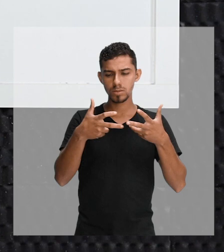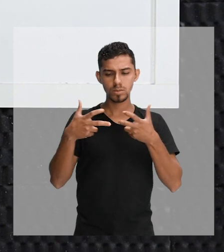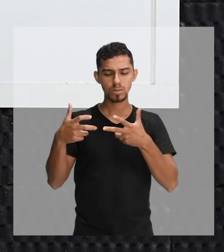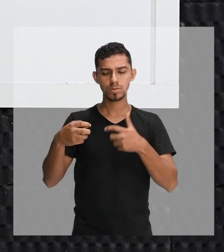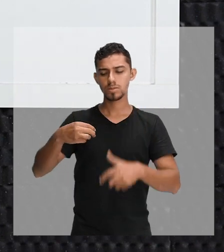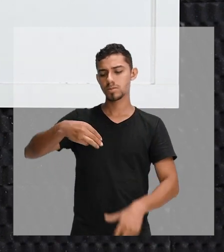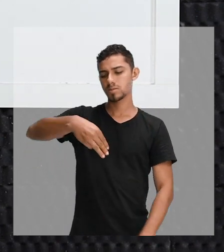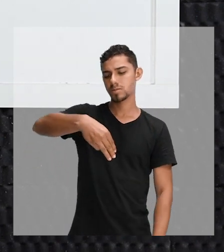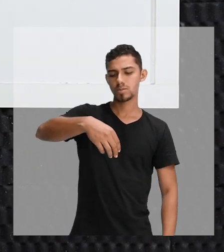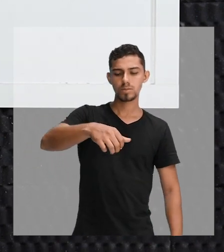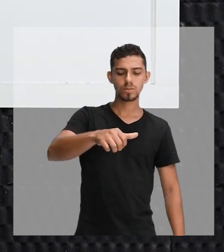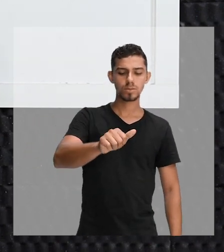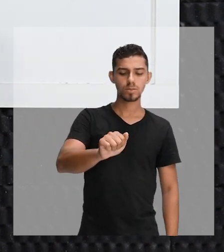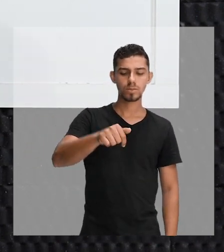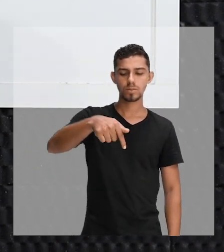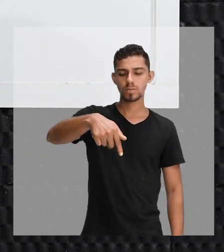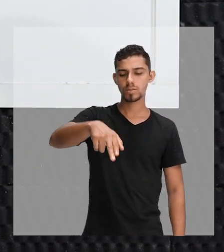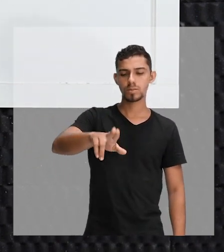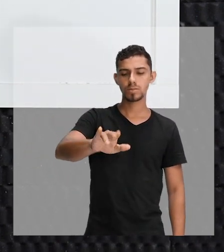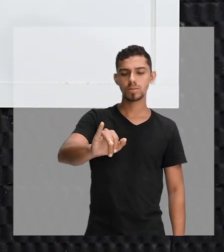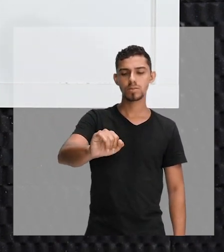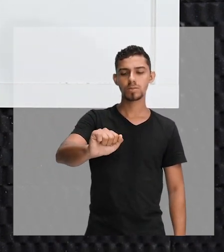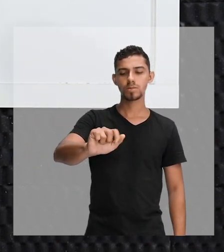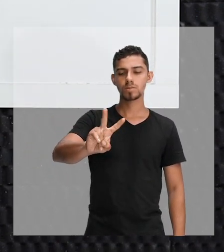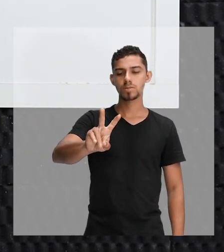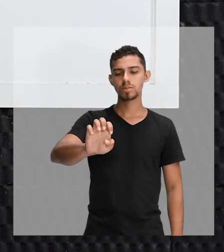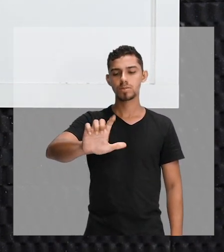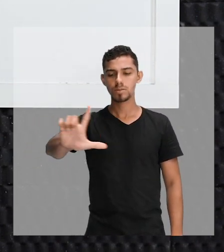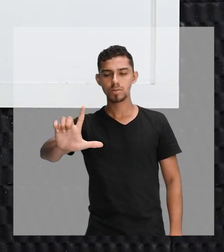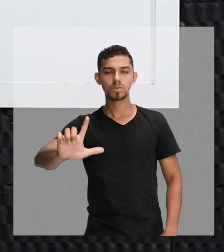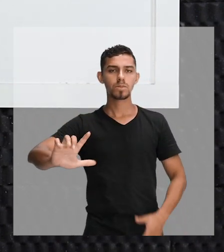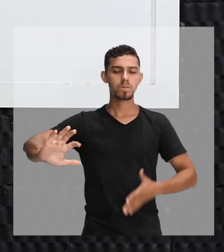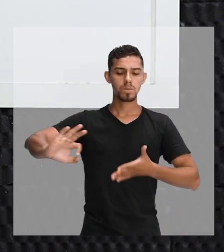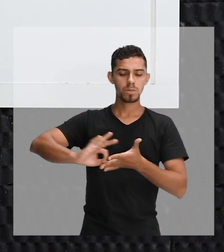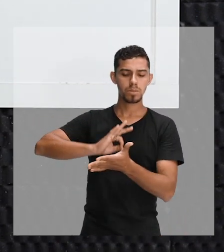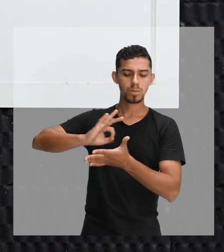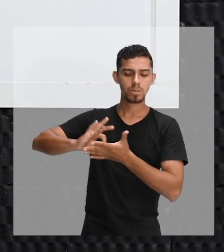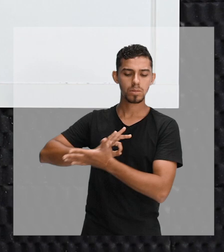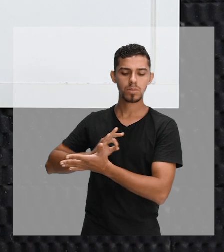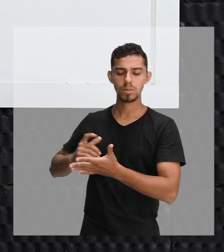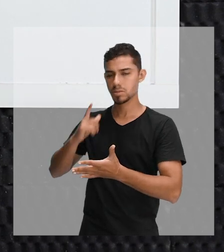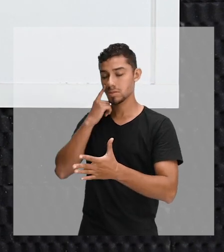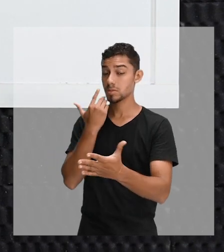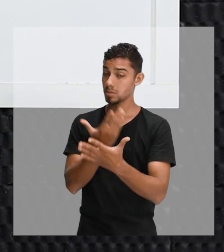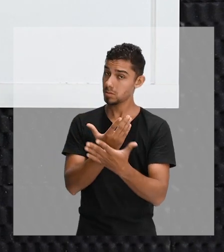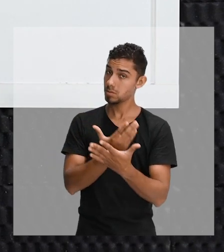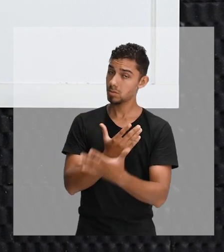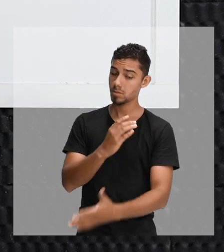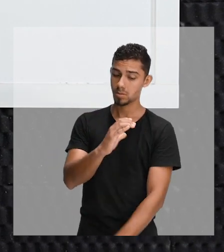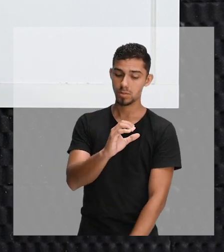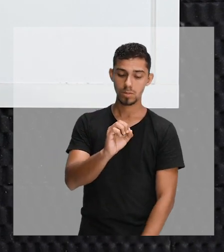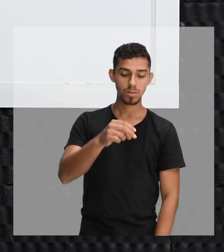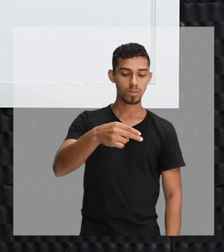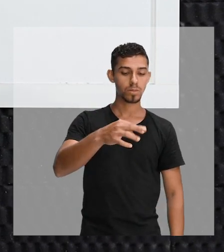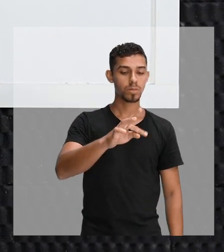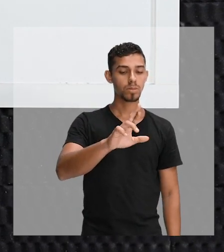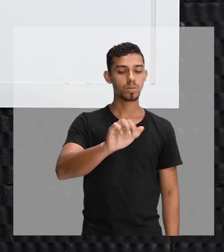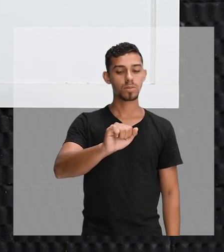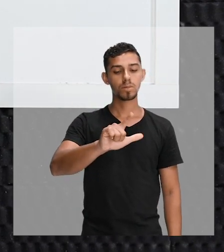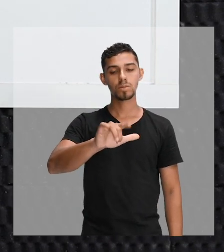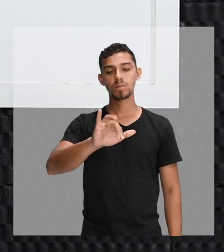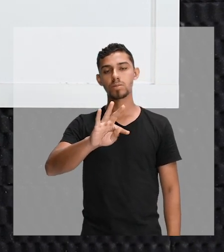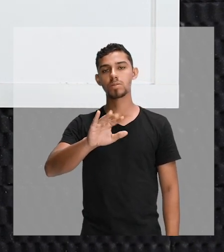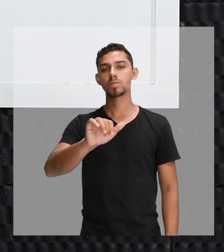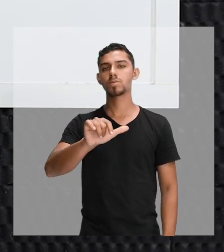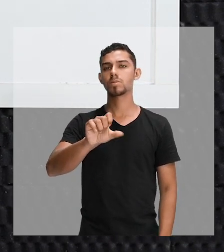Maquiavel, nós vamos logo dando prosseguimento aos contratualistas, por exemplo. Vamos ter aula só sobre os contratualistas. Eu te convido a